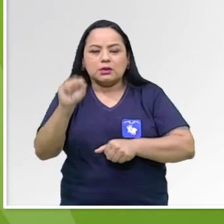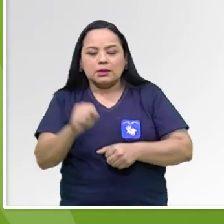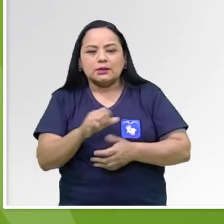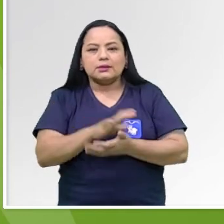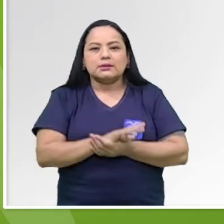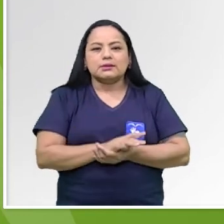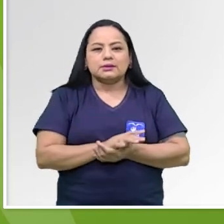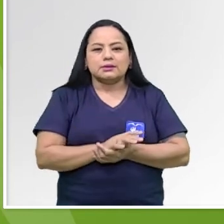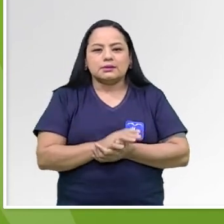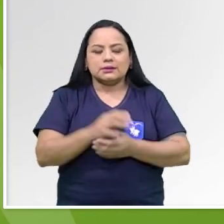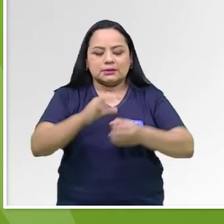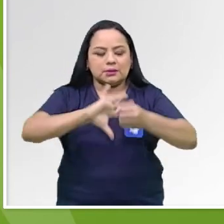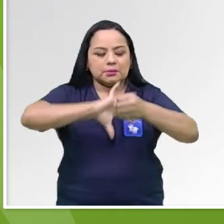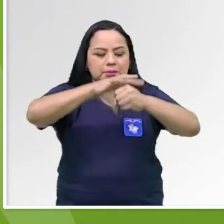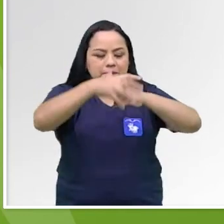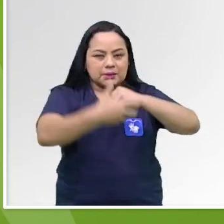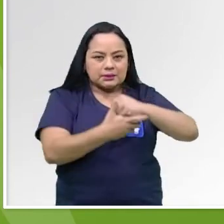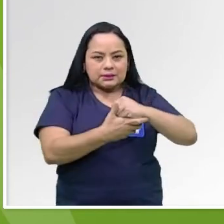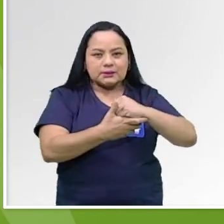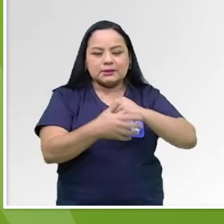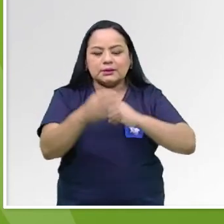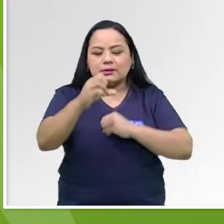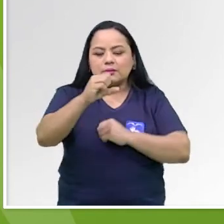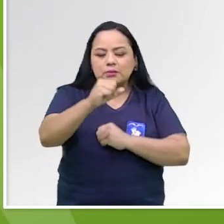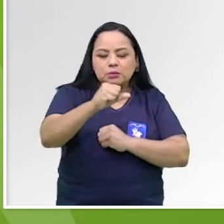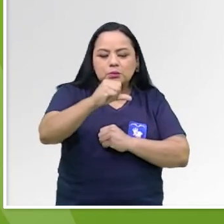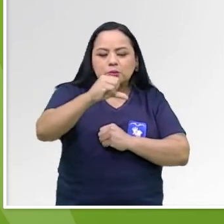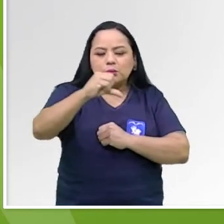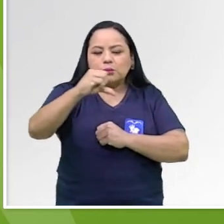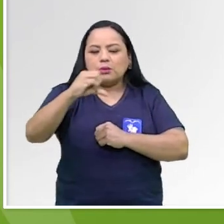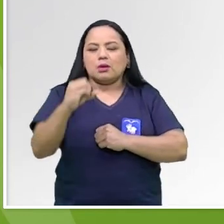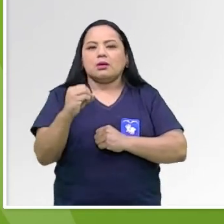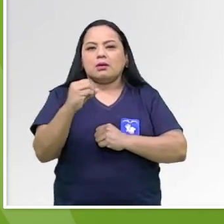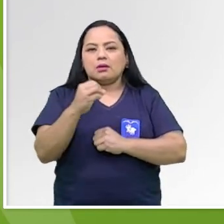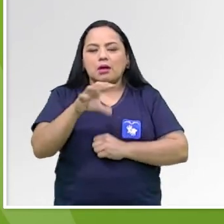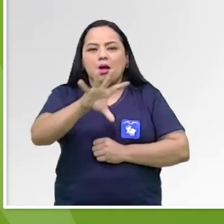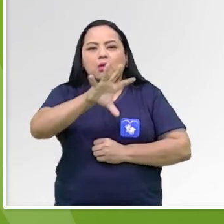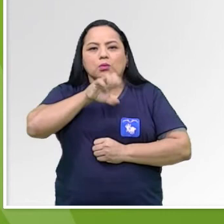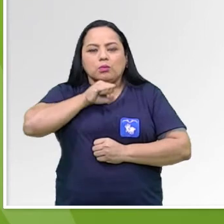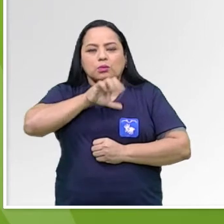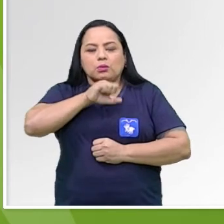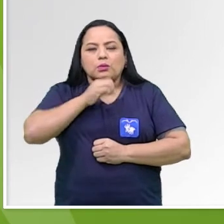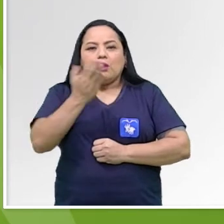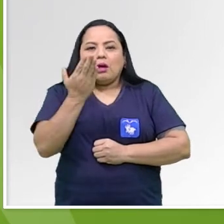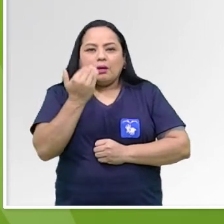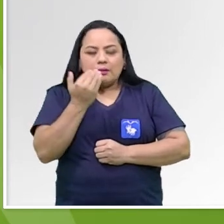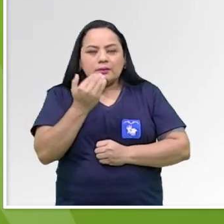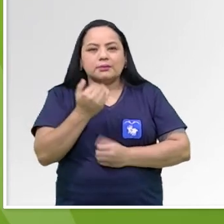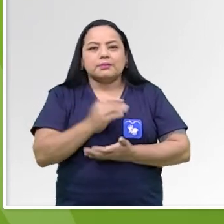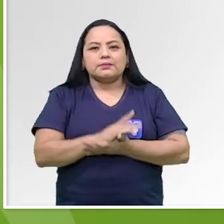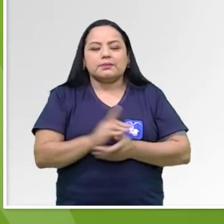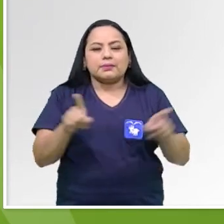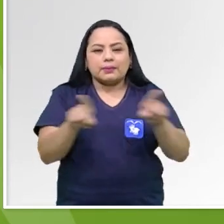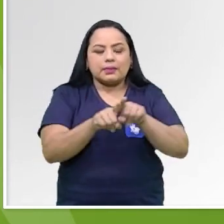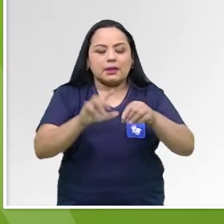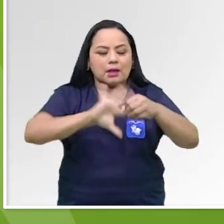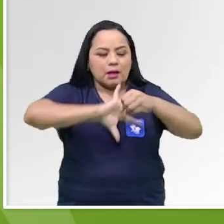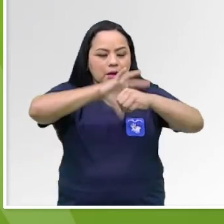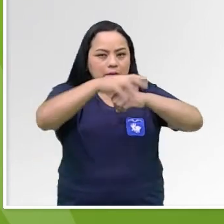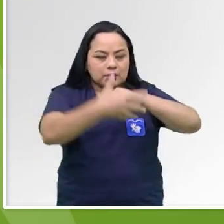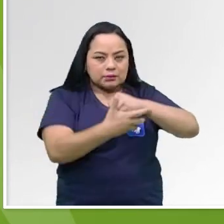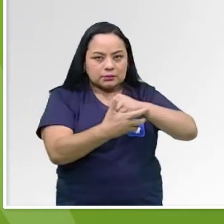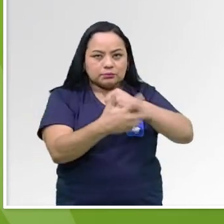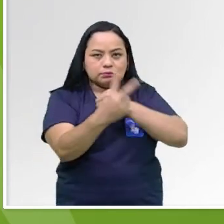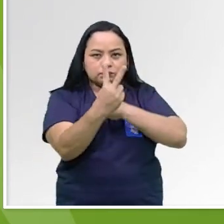que o embrião vai respirar, vai se alimentar. E aí uma coisa interessante também é que a placenta, ela